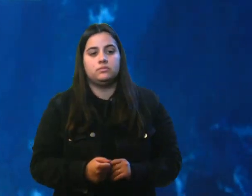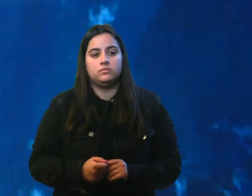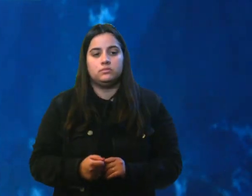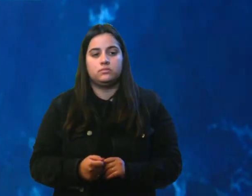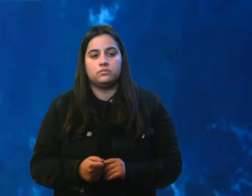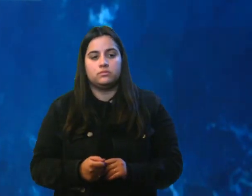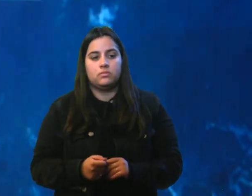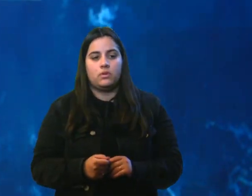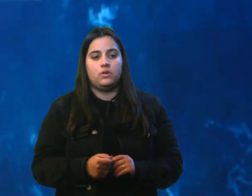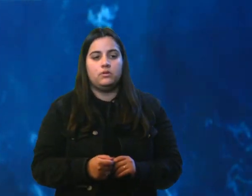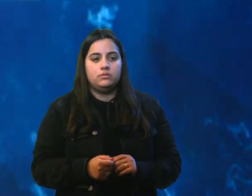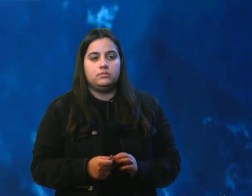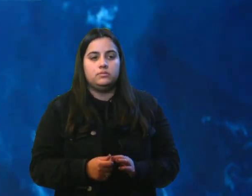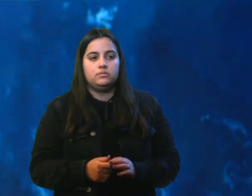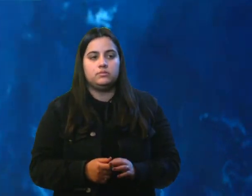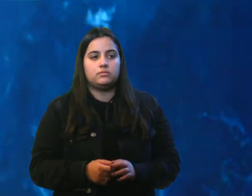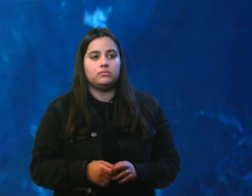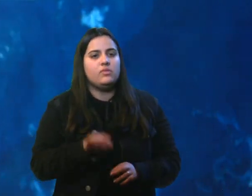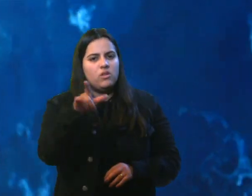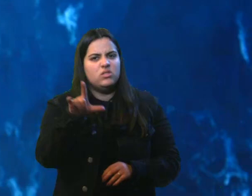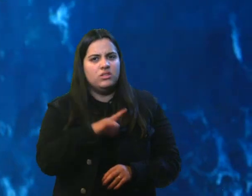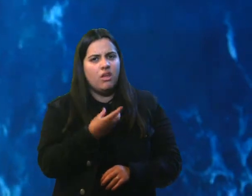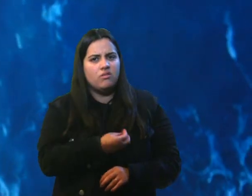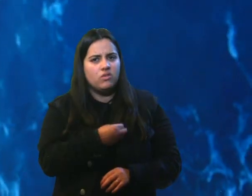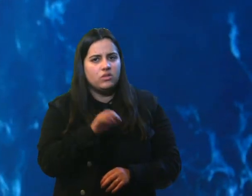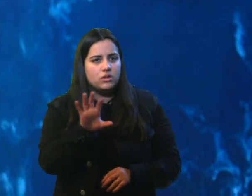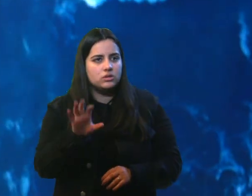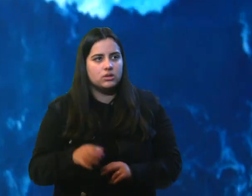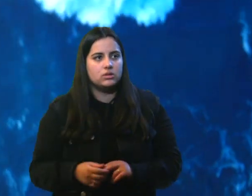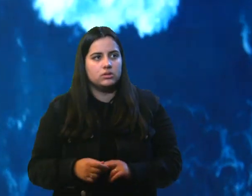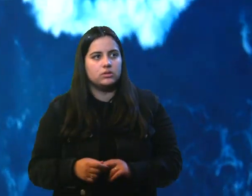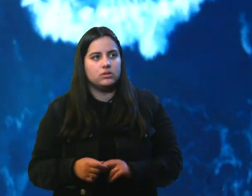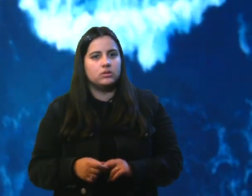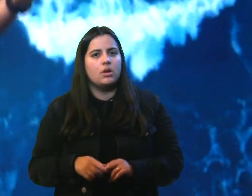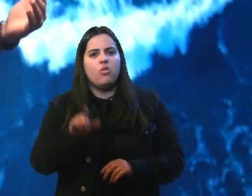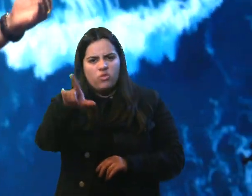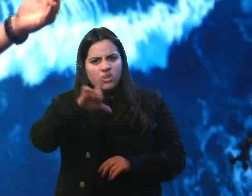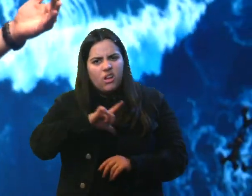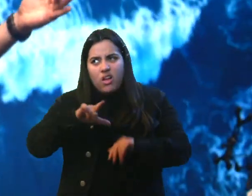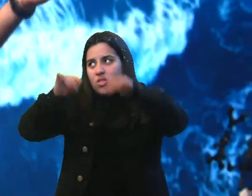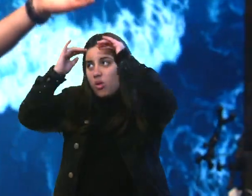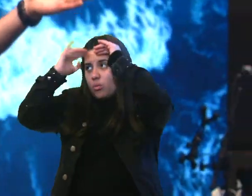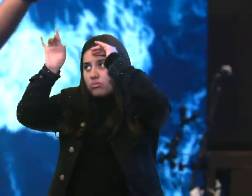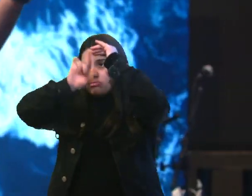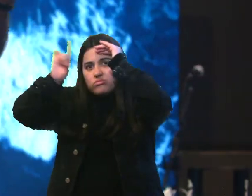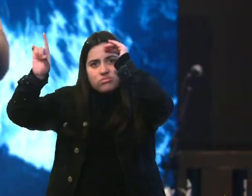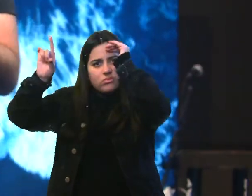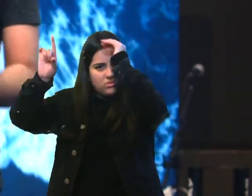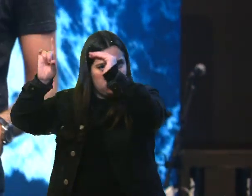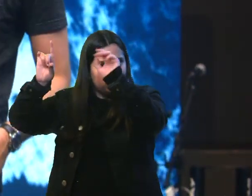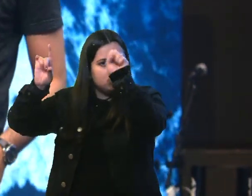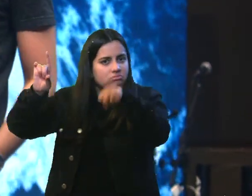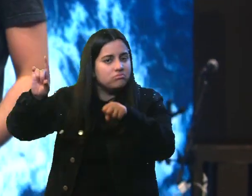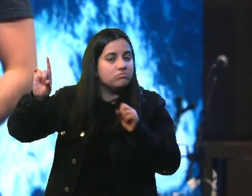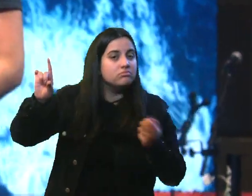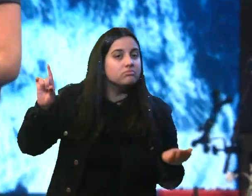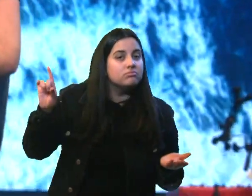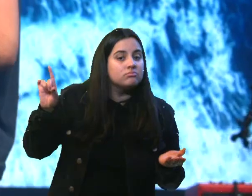Obediência. Você tem vivido isso? Você tem obedecido aquilo que Deus tem colocado para